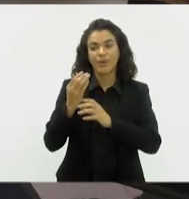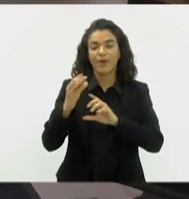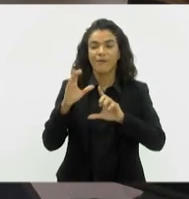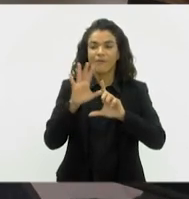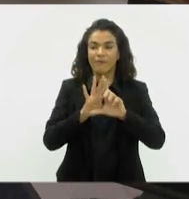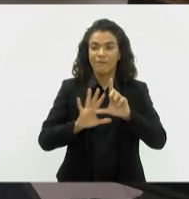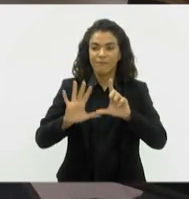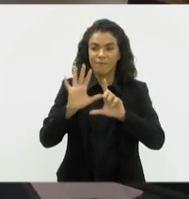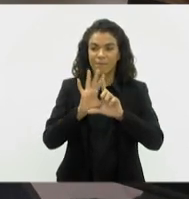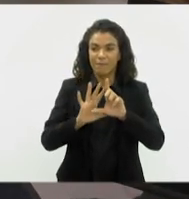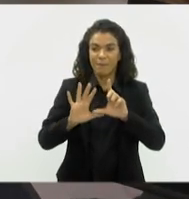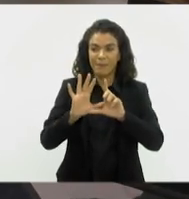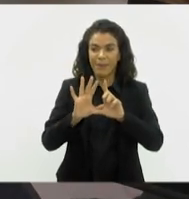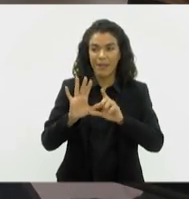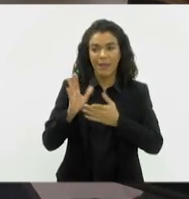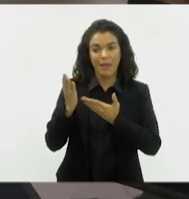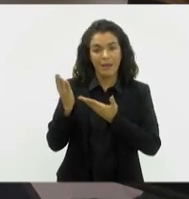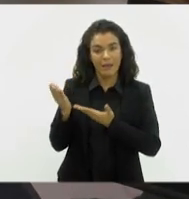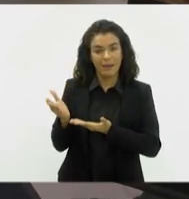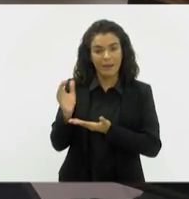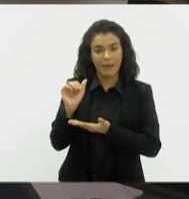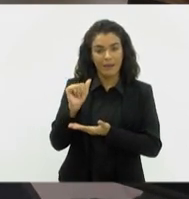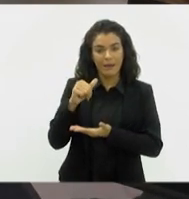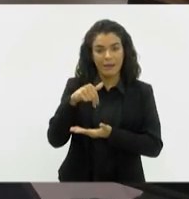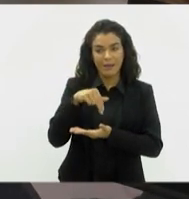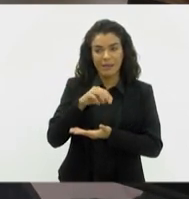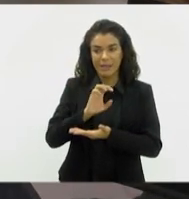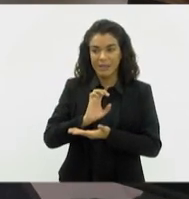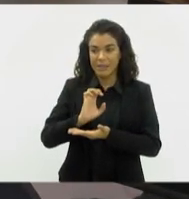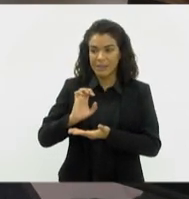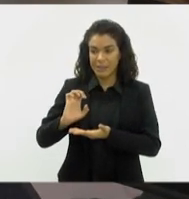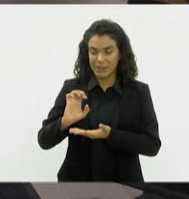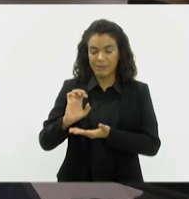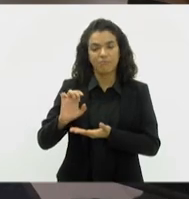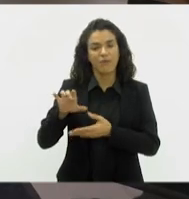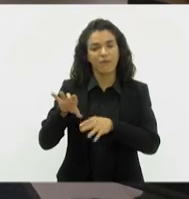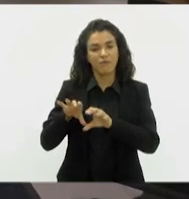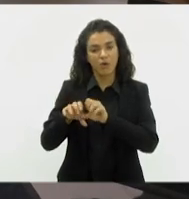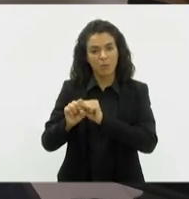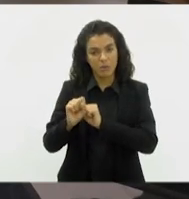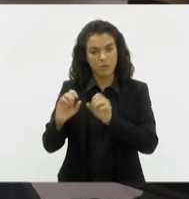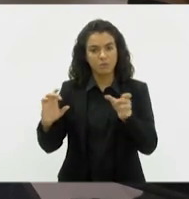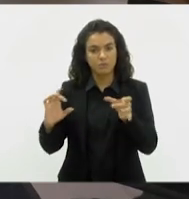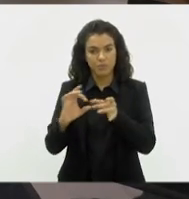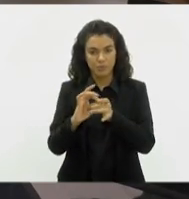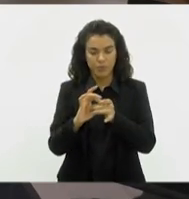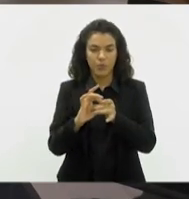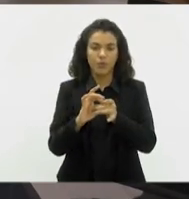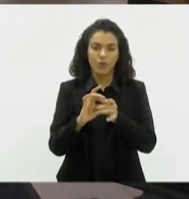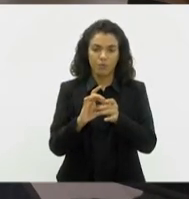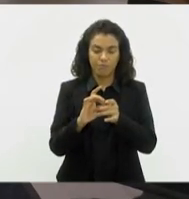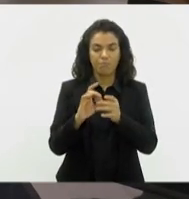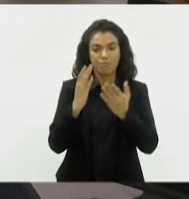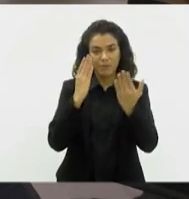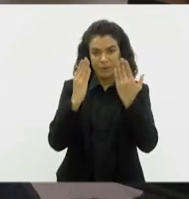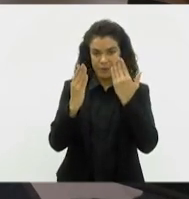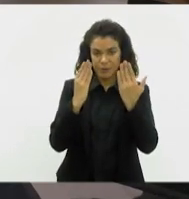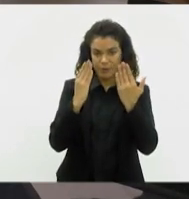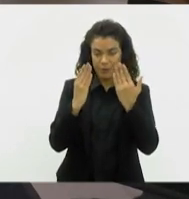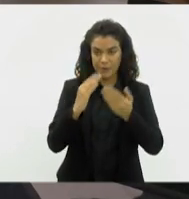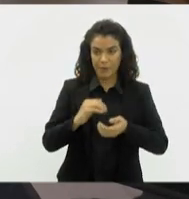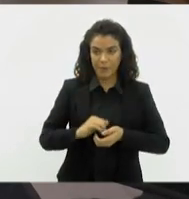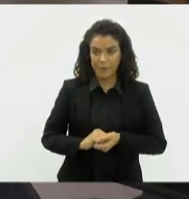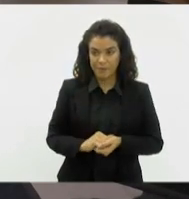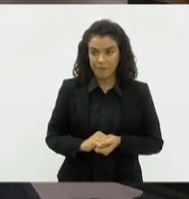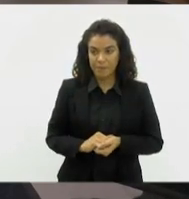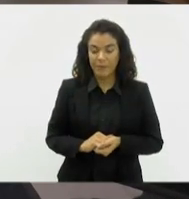A candidata Anne, uma profissional cuja formação tem pertinência com o tema, psicólogo. No